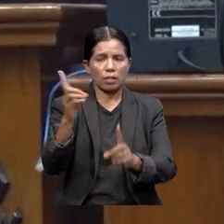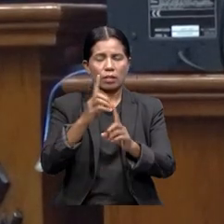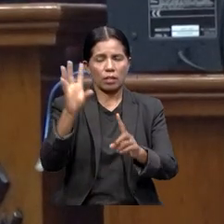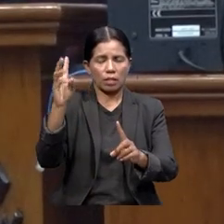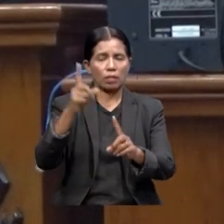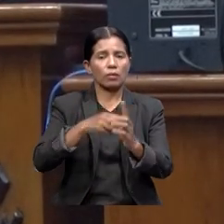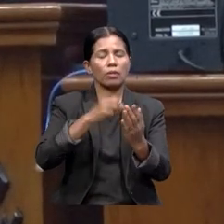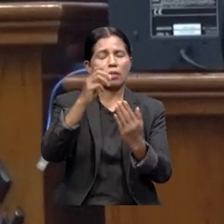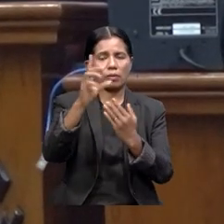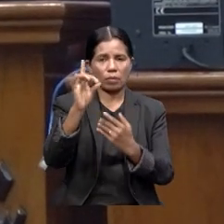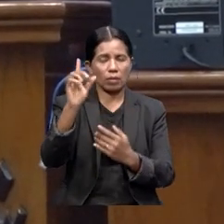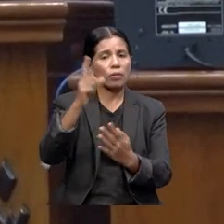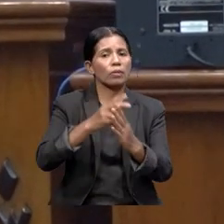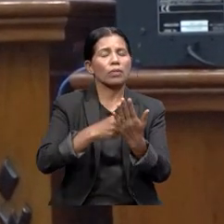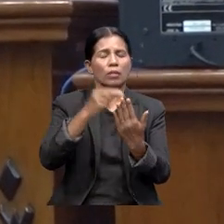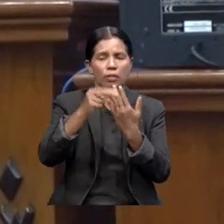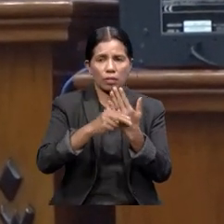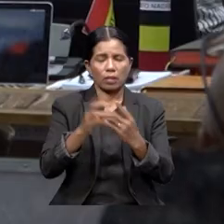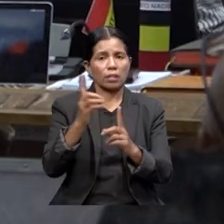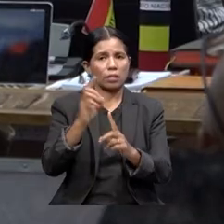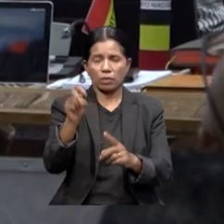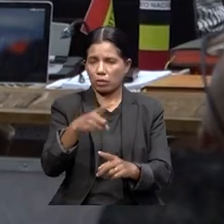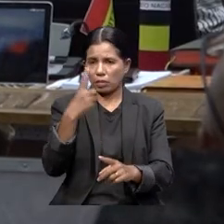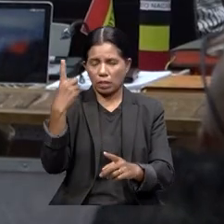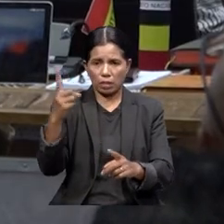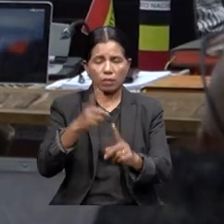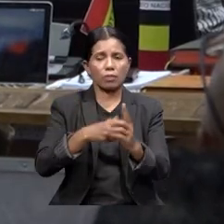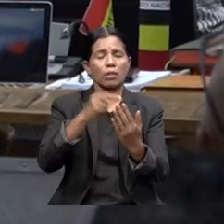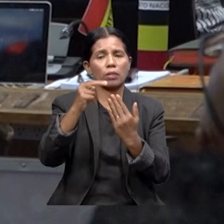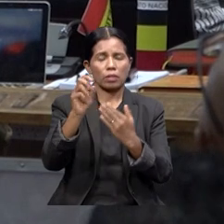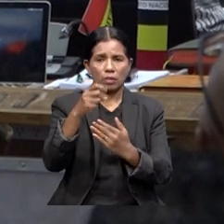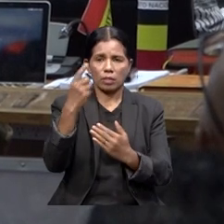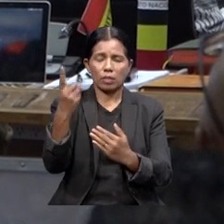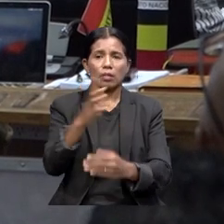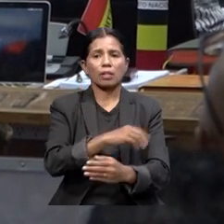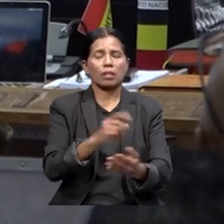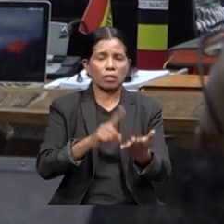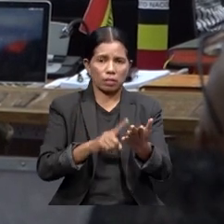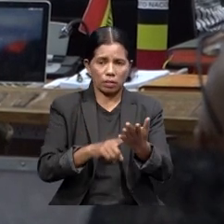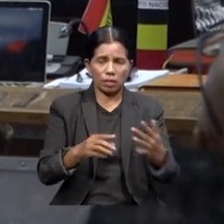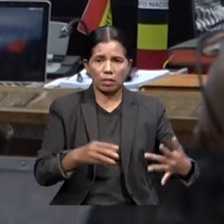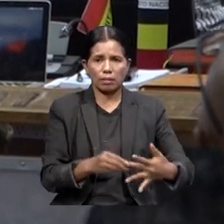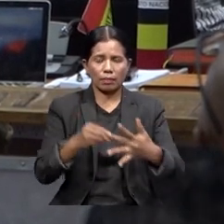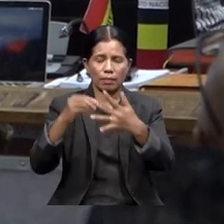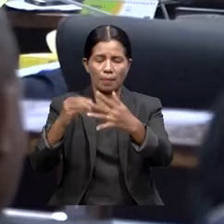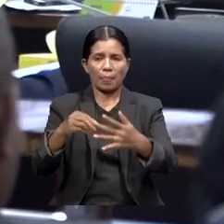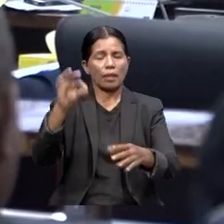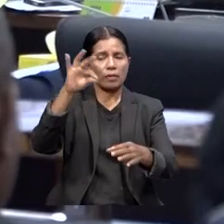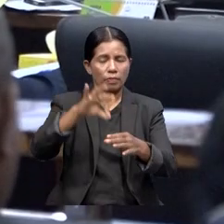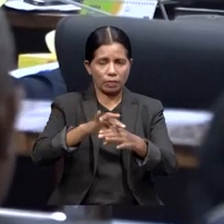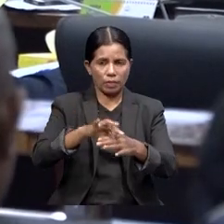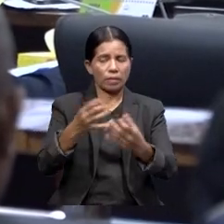valu fulan novembro ne. Nune ia lorong sanu recen ida to lorong recen lima fulan novembro ne se halo diskusão ia fase especialidade no votação final